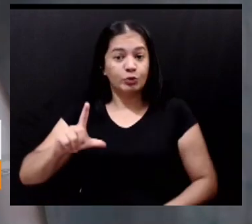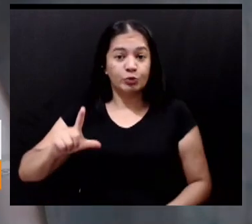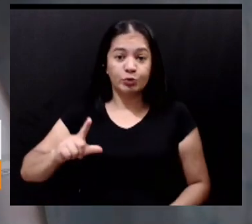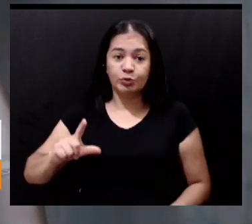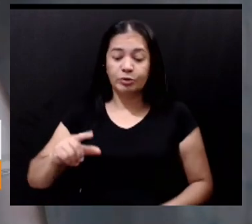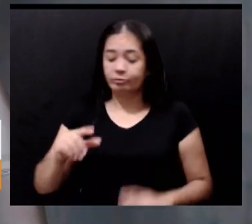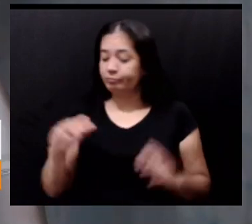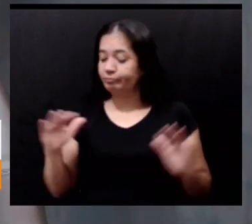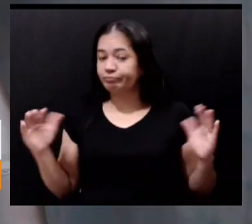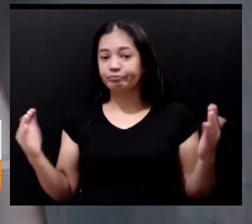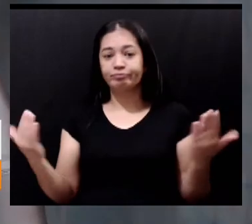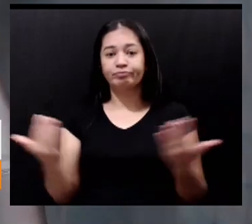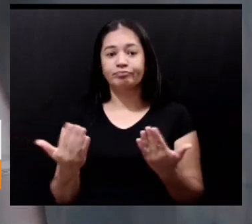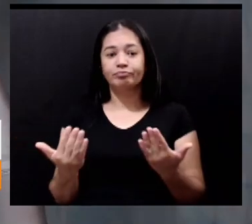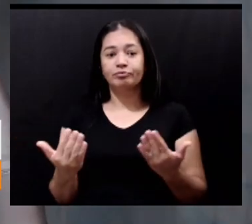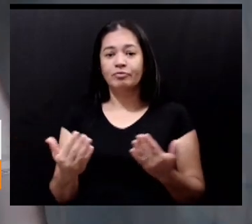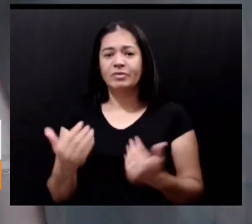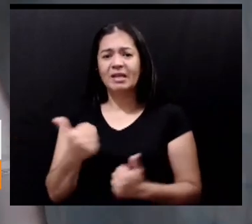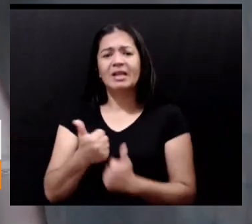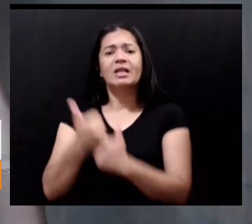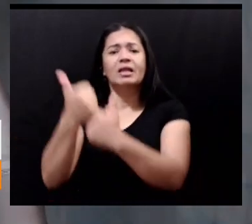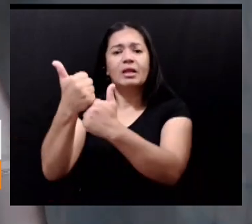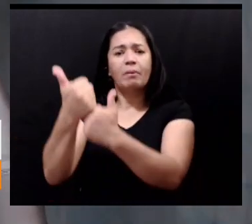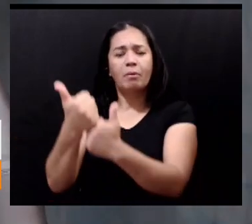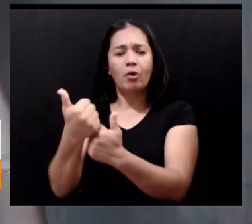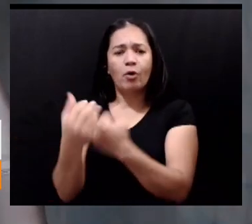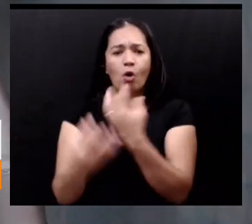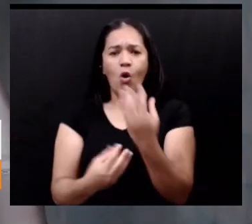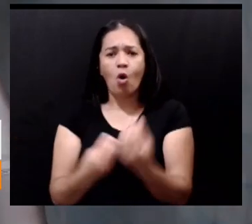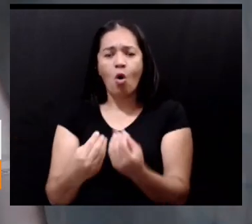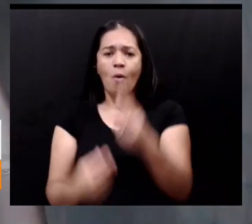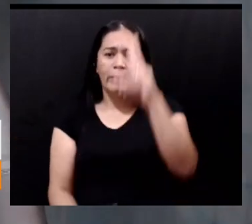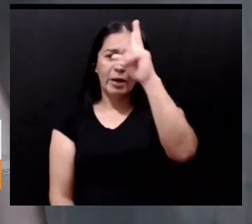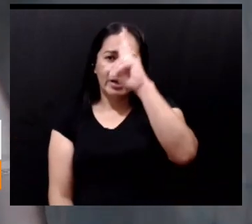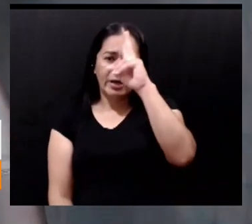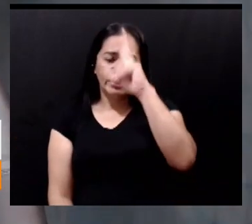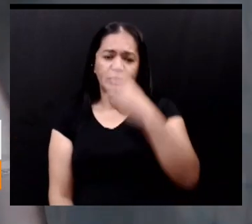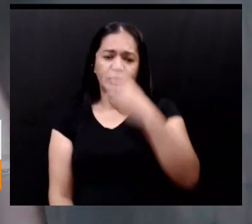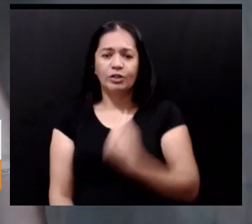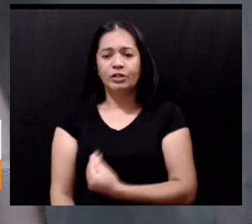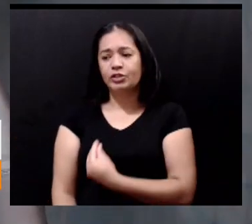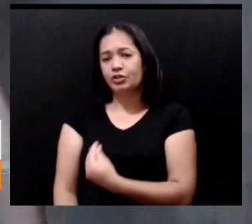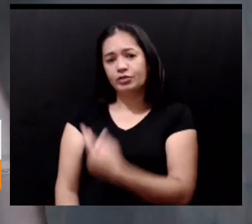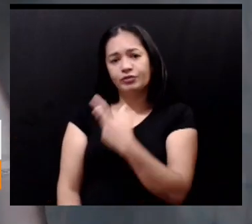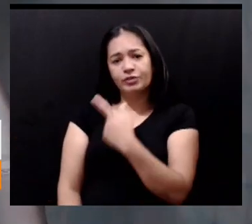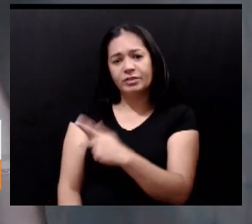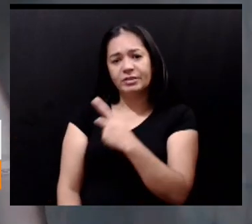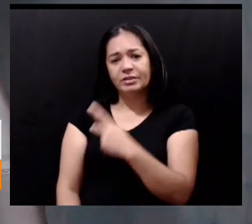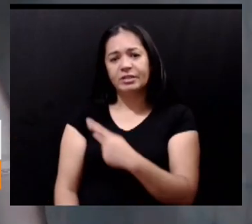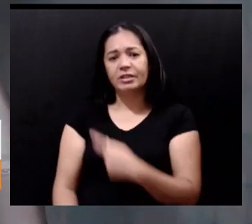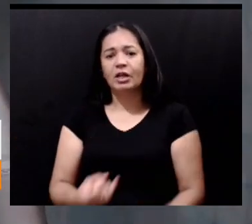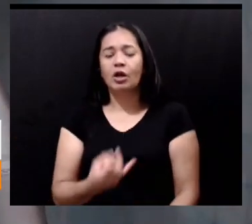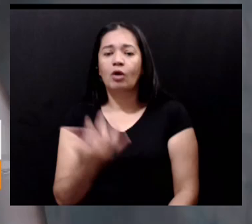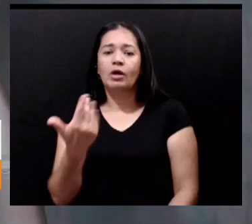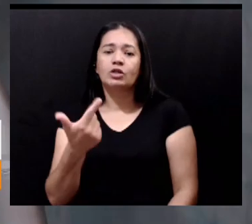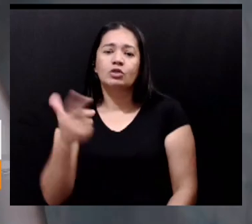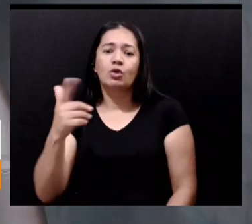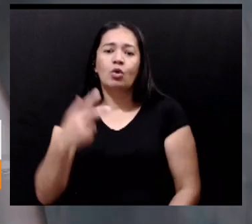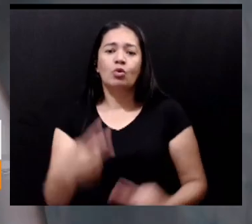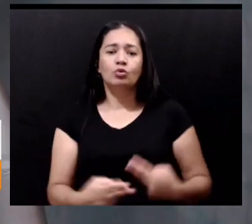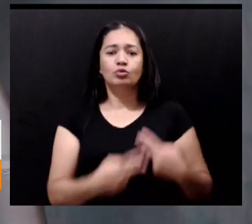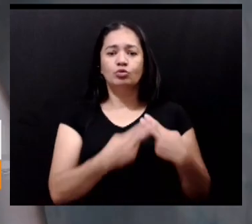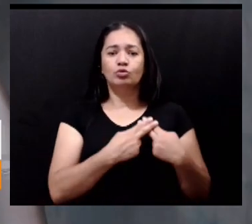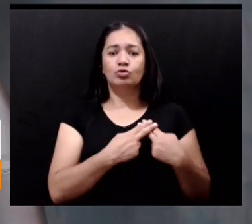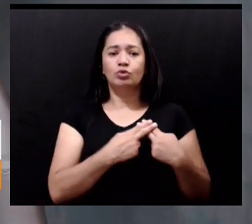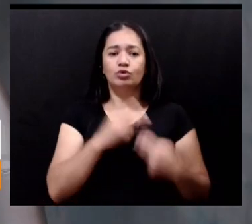entorno está dando suporte? Como que é a história de vida dela? Quais outros lutos ela já atravessou? Todas essas informações vão dizer